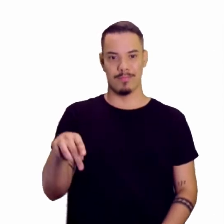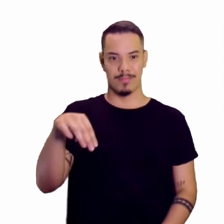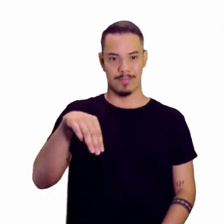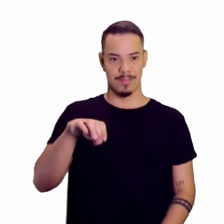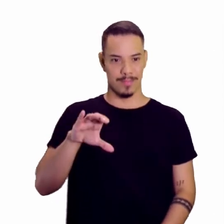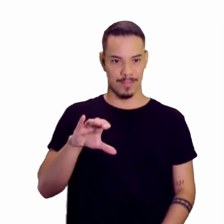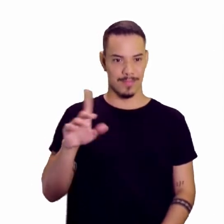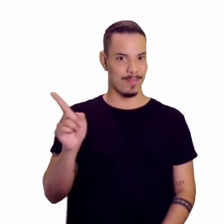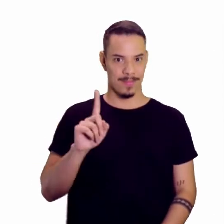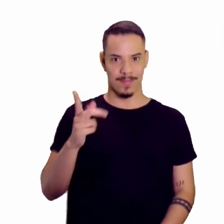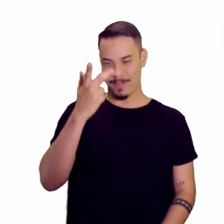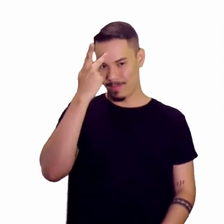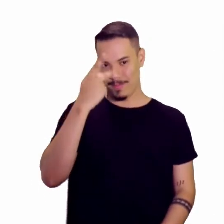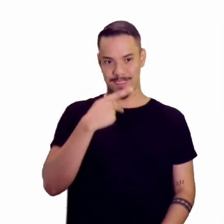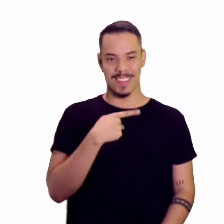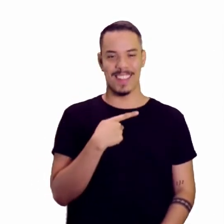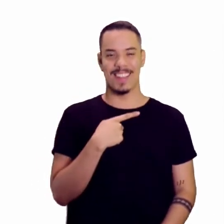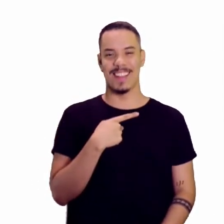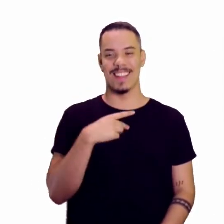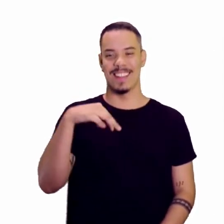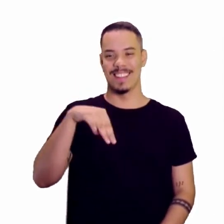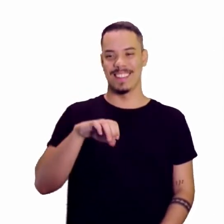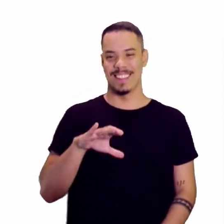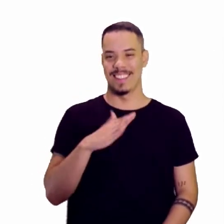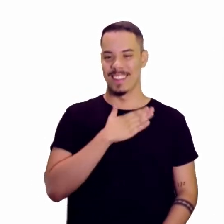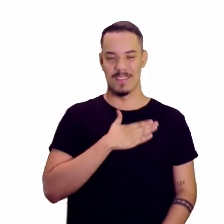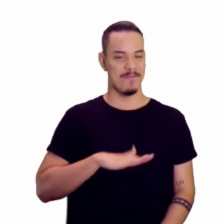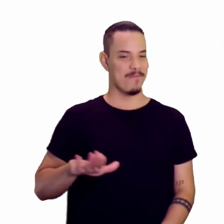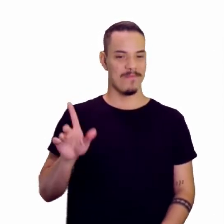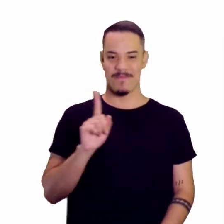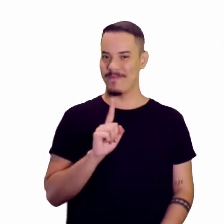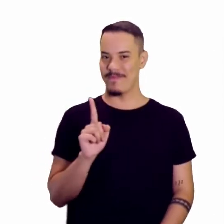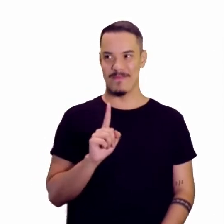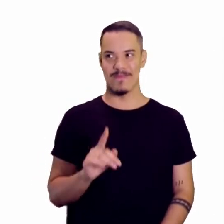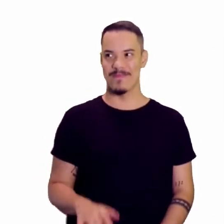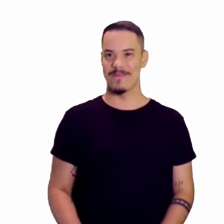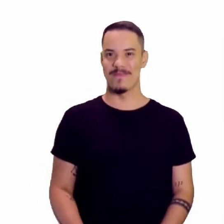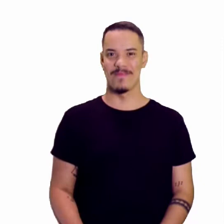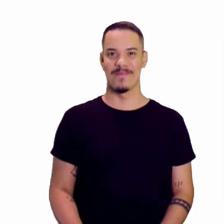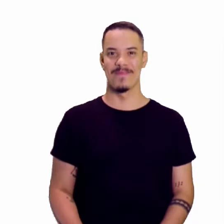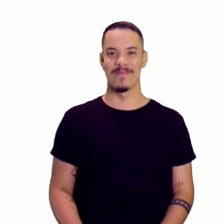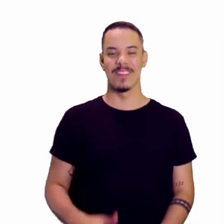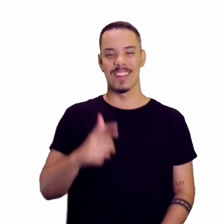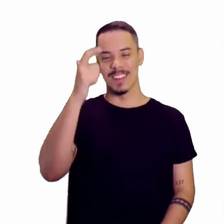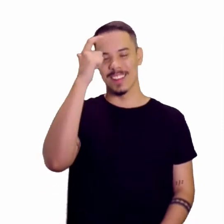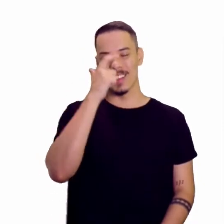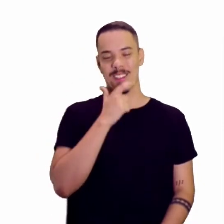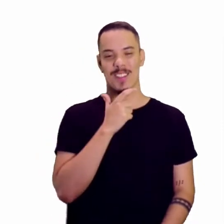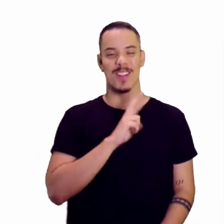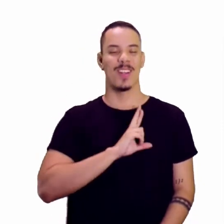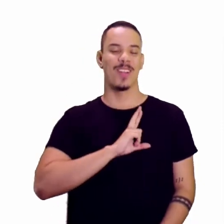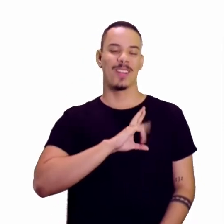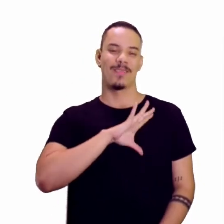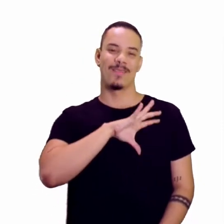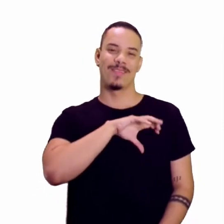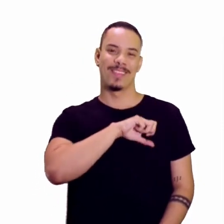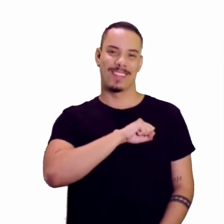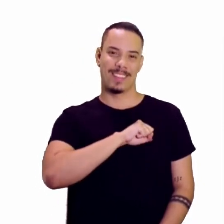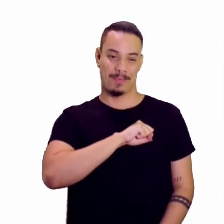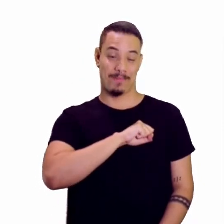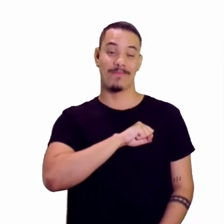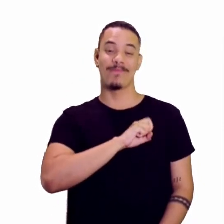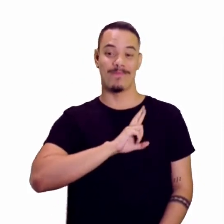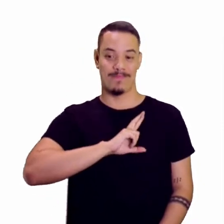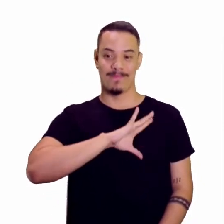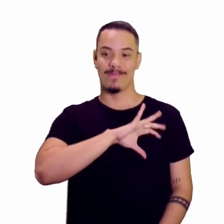meu. O Meg não gosta dessas coisas, não. Não gosta não de querubim? Sei não. Não, eu sou mais romântico, então você vem do romantismo,